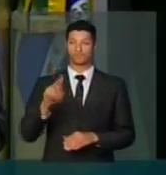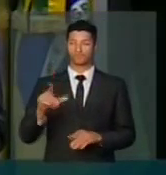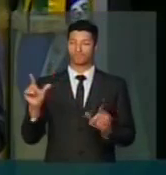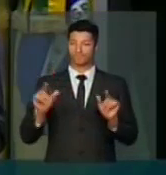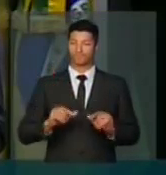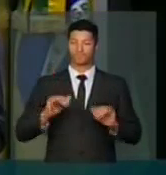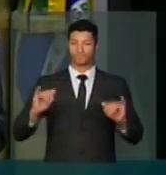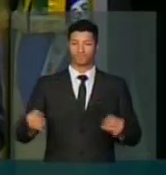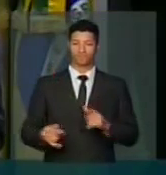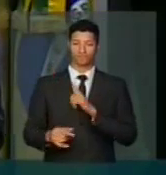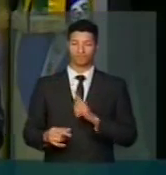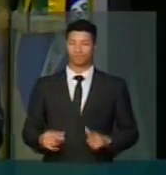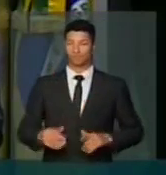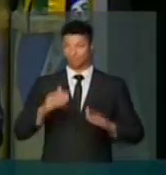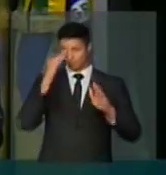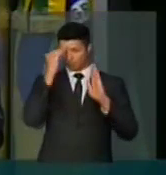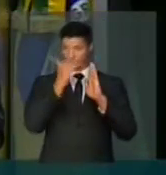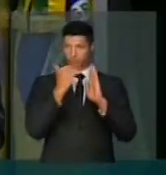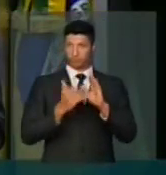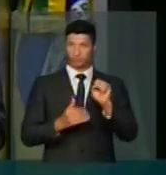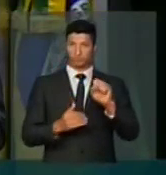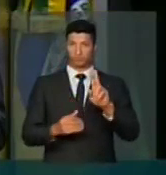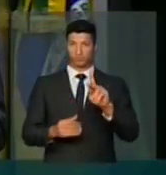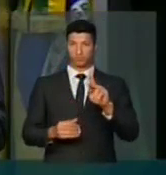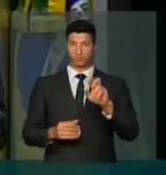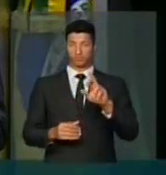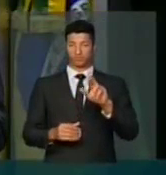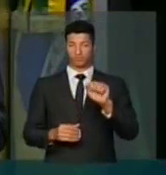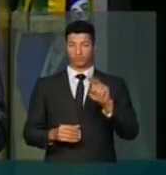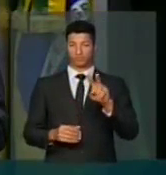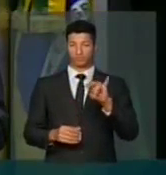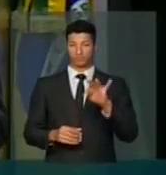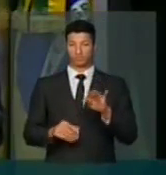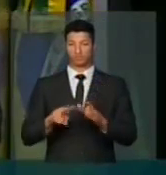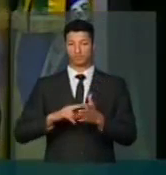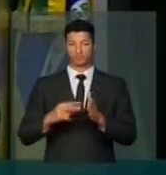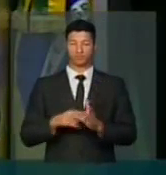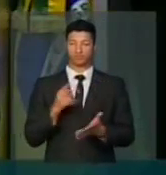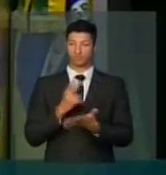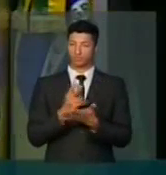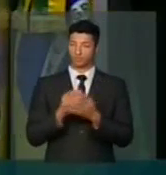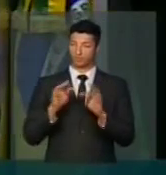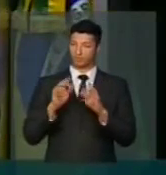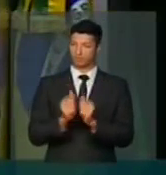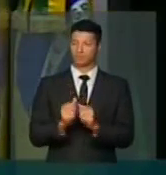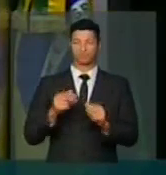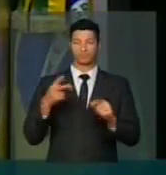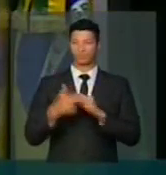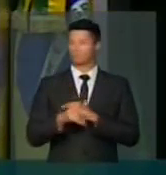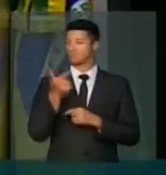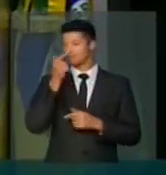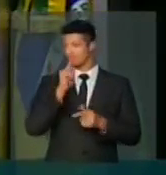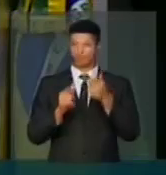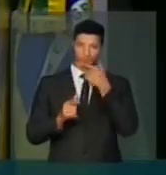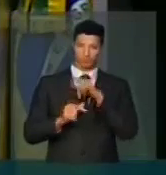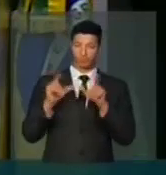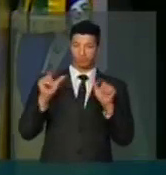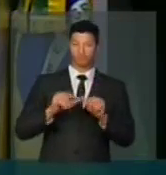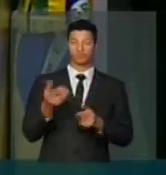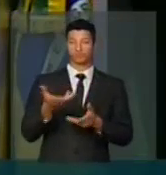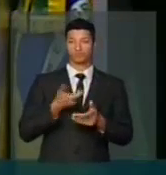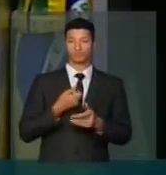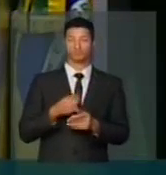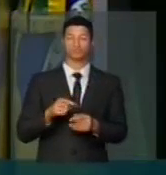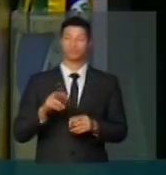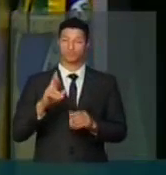menores as chances de o governo cumprir a meta de superávit primário este ano. Ou seja, mesmo com todos os cortes, não conseguiremos gastar menos do que